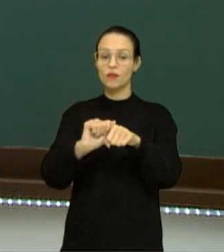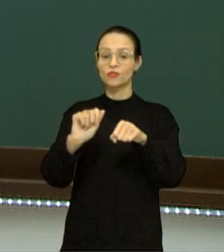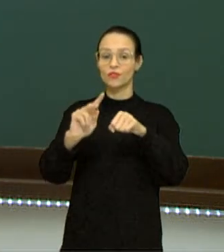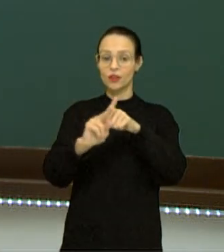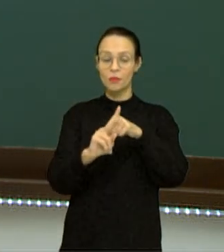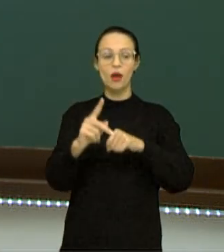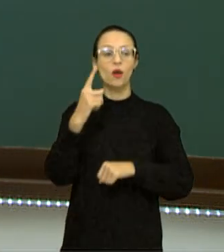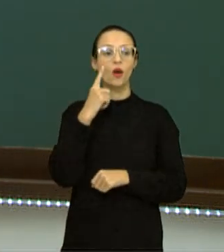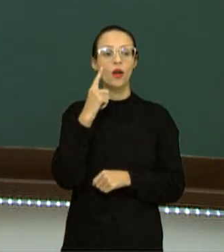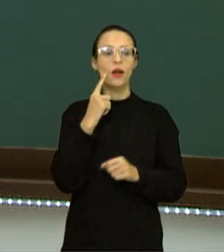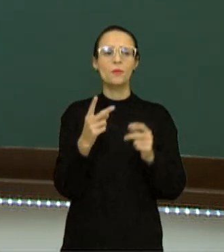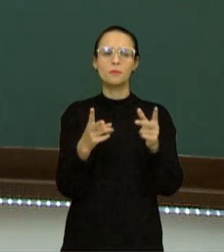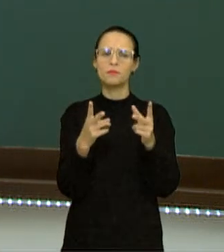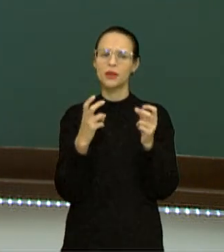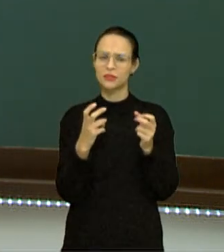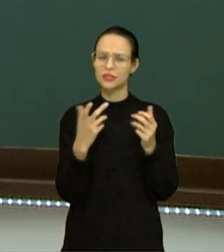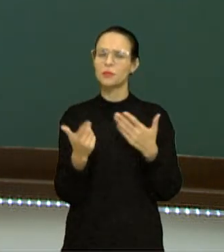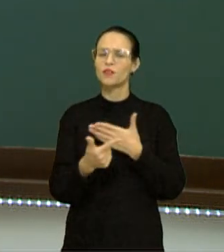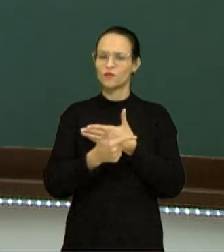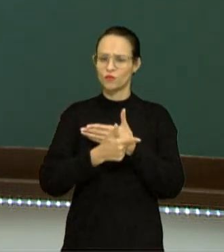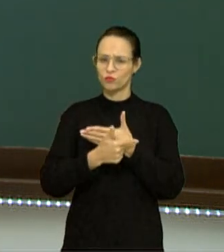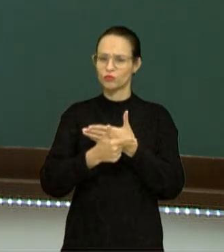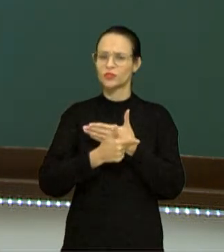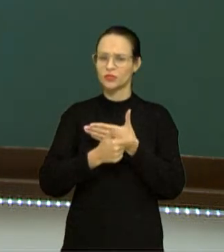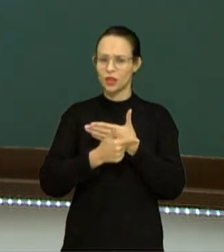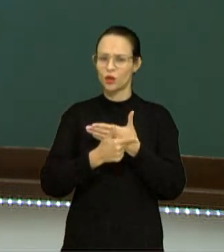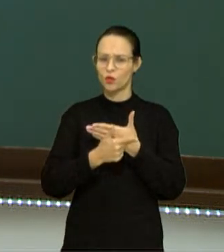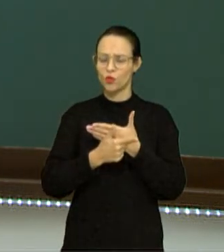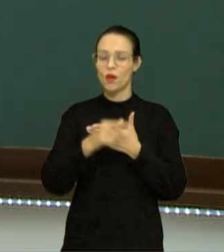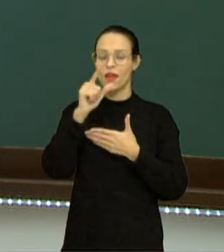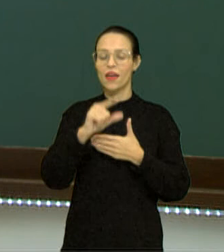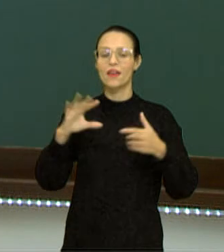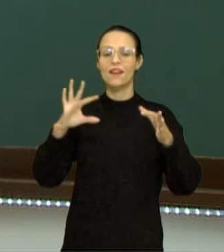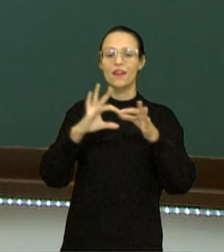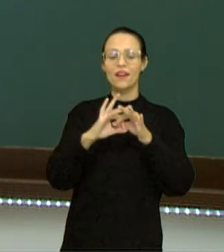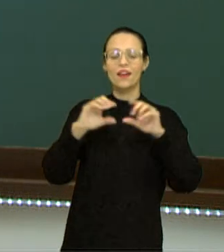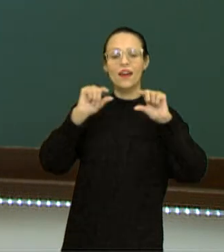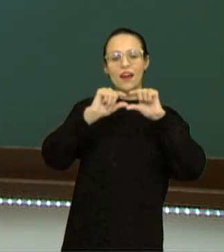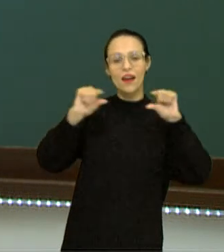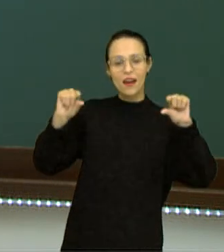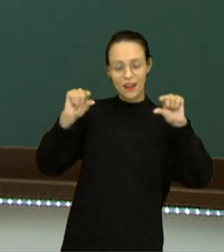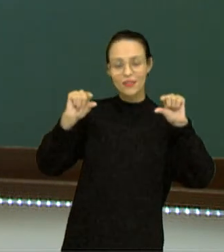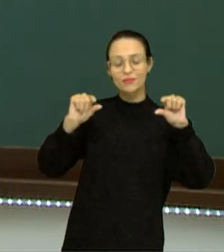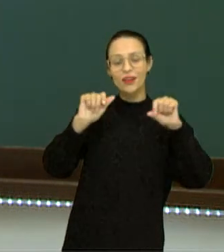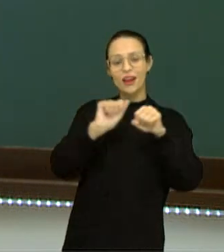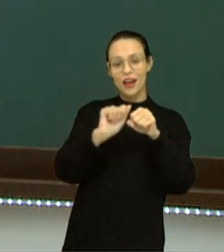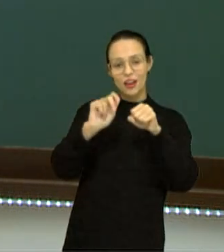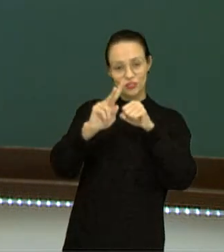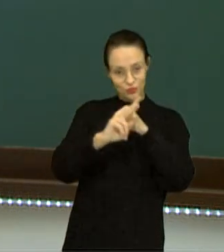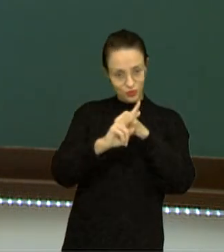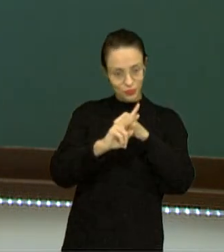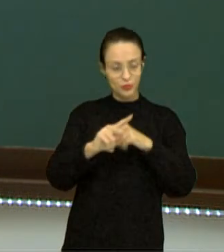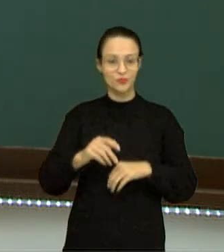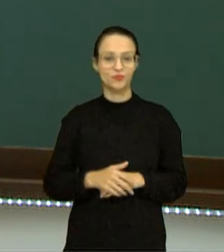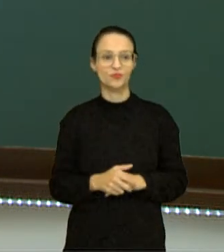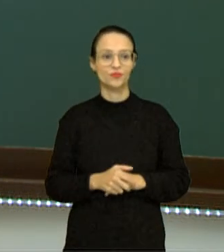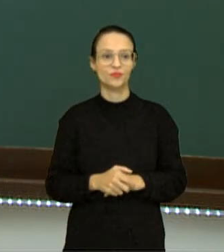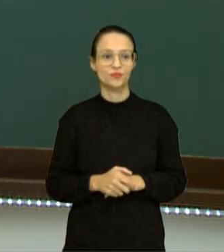nós conseguimos perceber a função de adjunto adverbial, a função de advérbio, melhor falando.